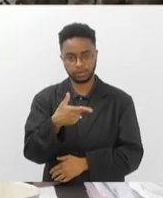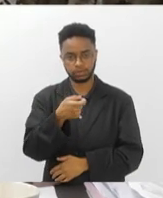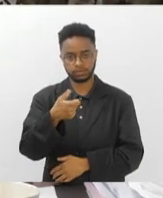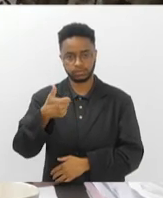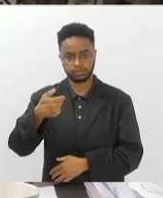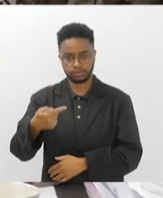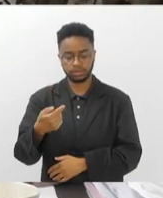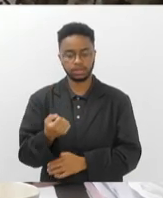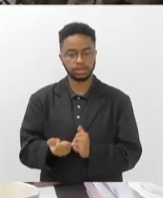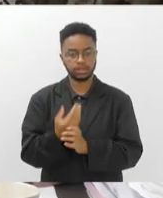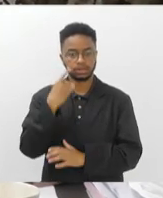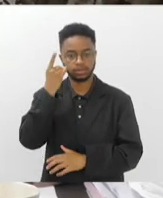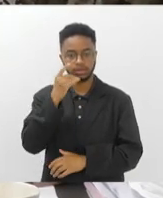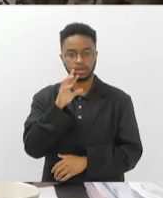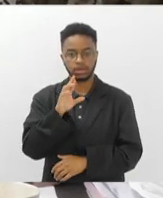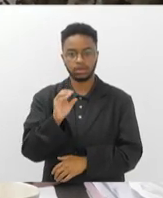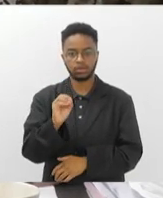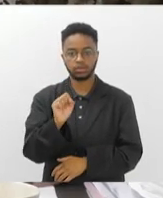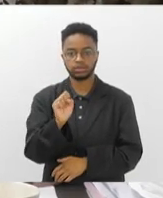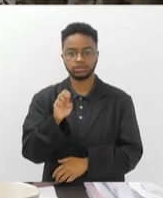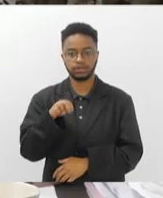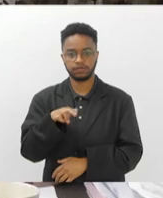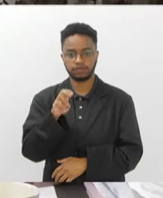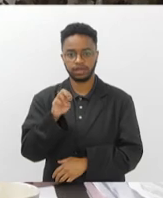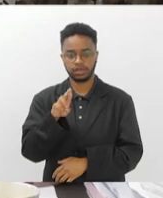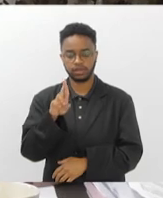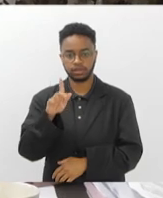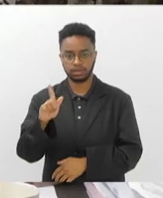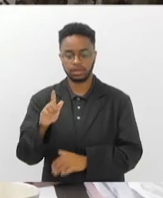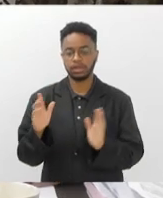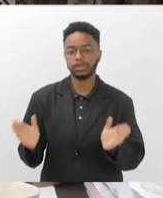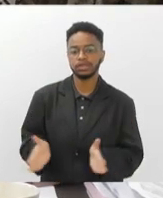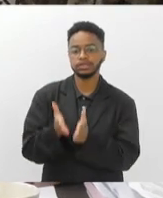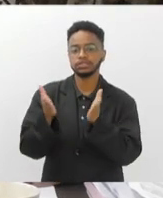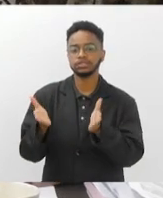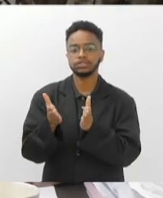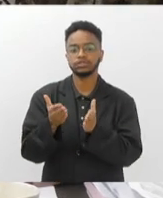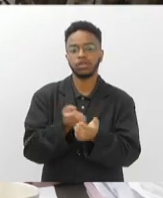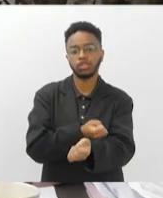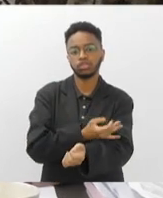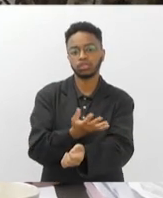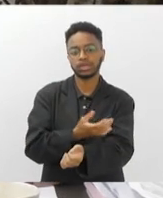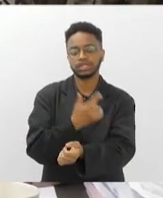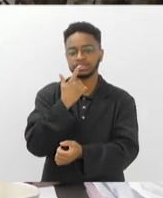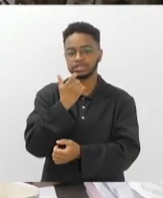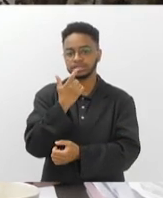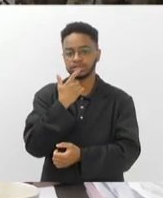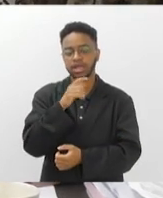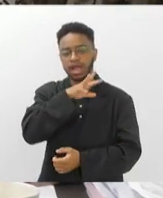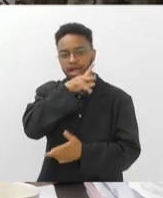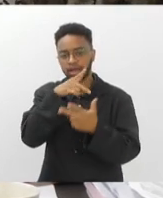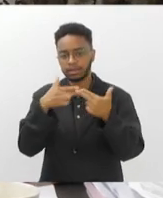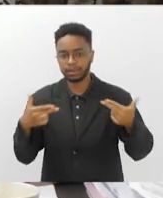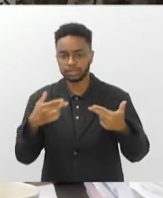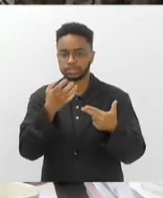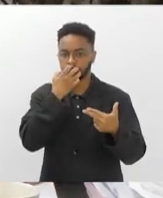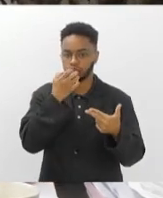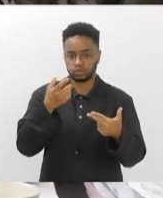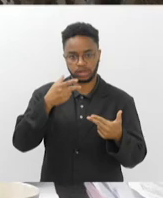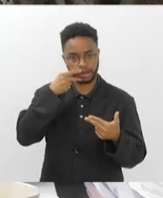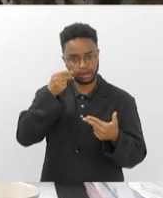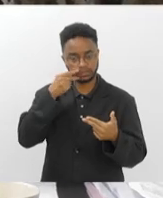Reis, que institui o incentivo à doação de sangue animal, cães e gatos. O parecer é favorável à emenda, concluindo